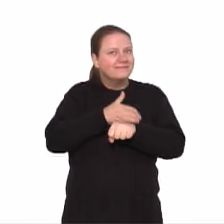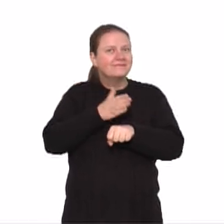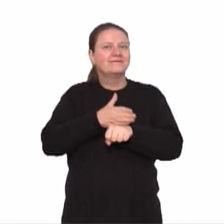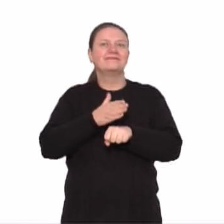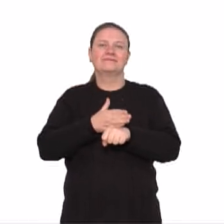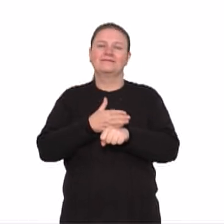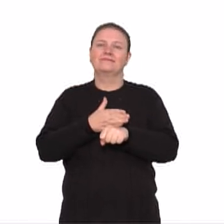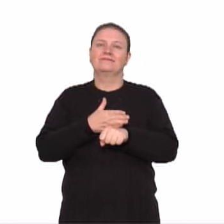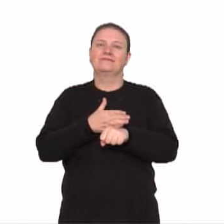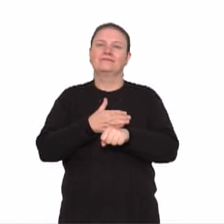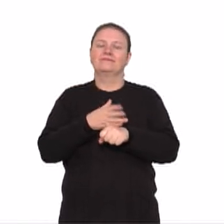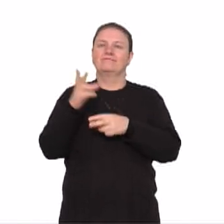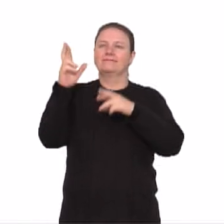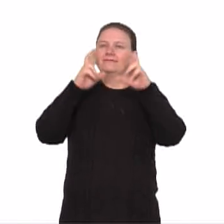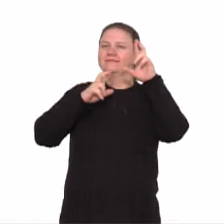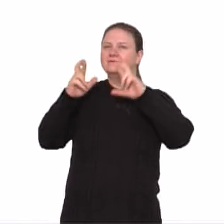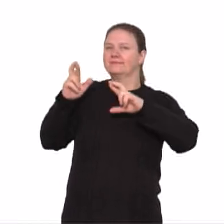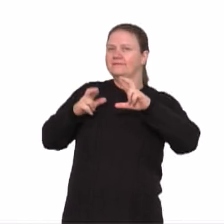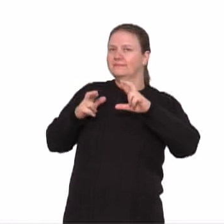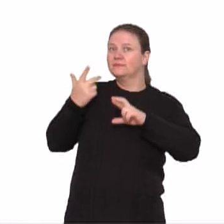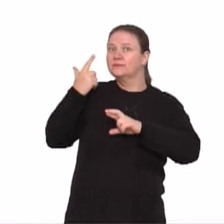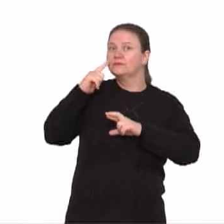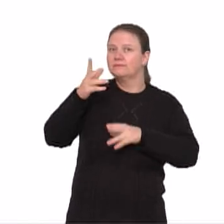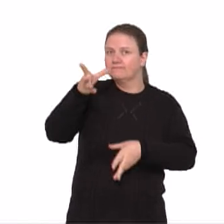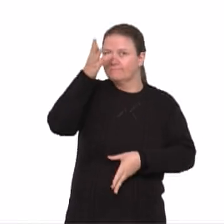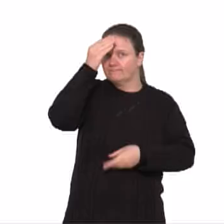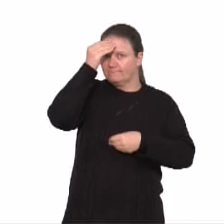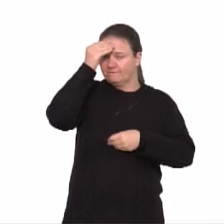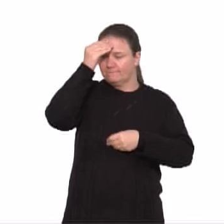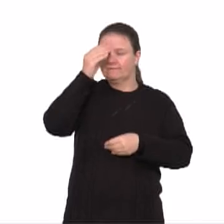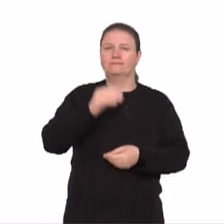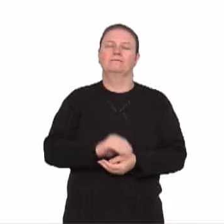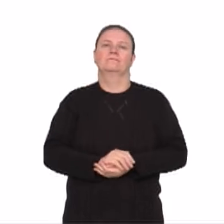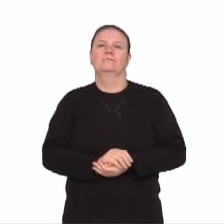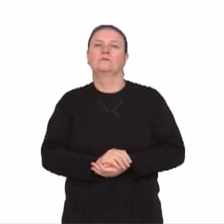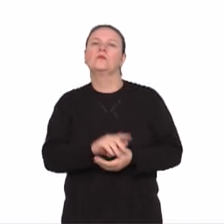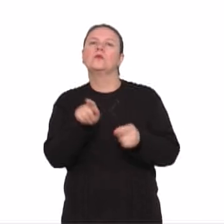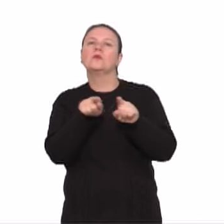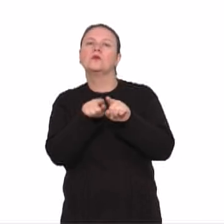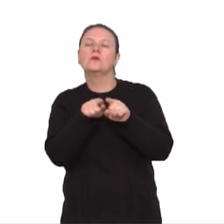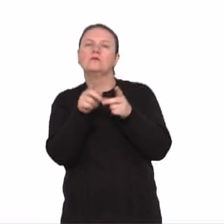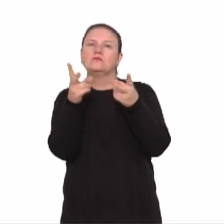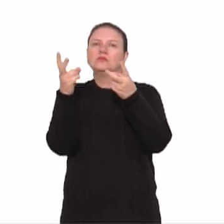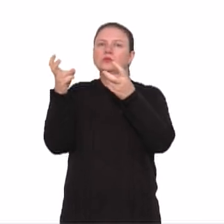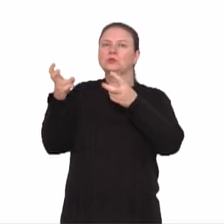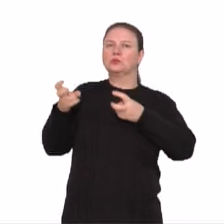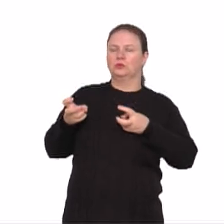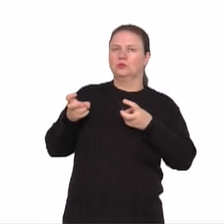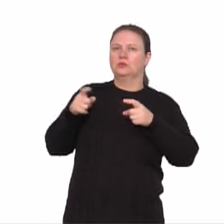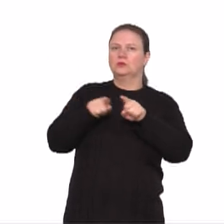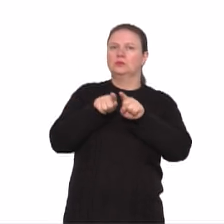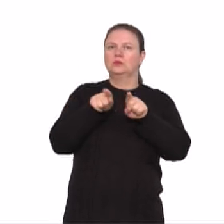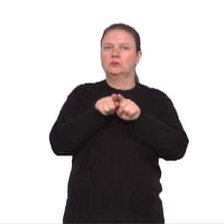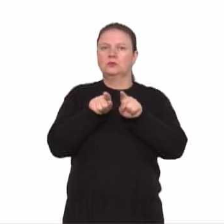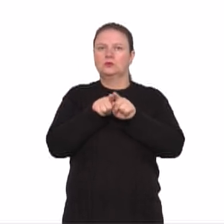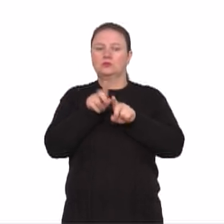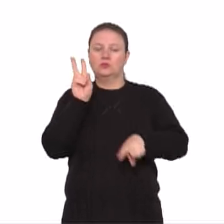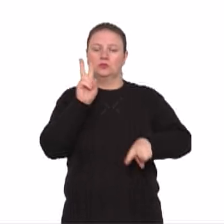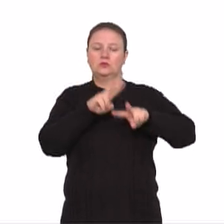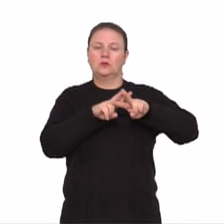para verificar se estamos conseguindo fixar aí os conteúdos. Observe o artigo de lei que tipifica o crime de